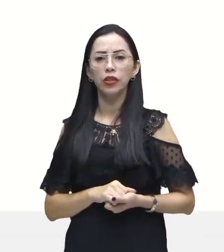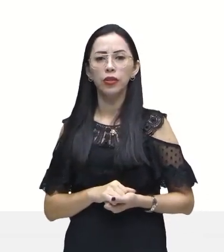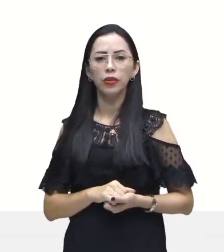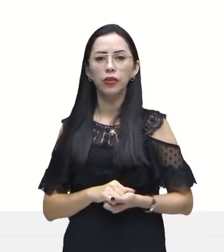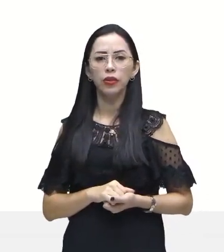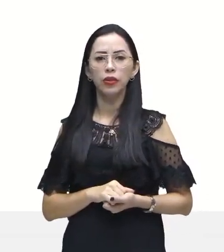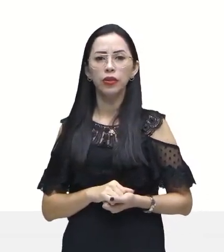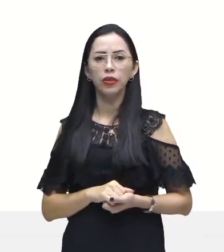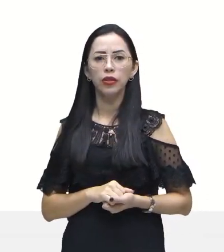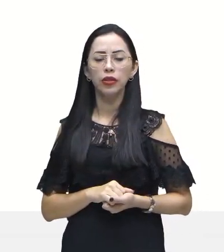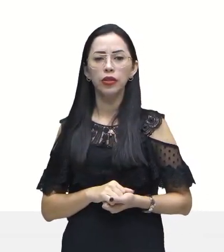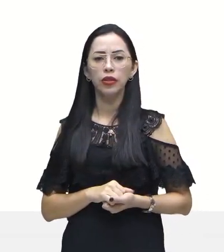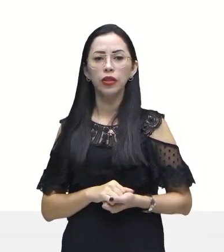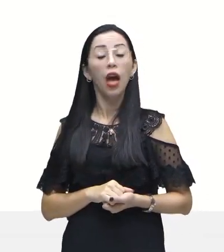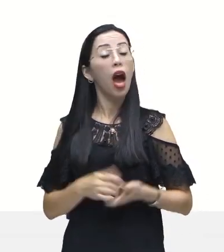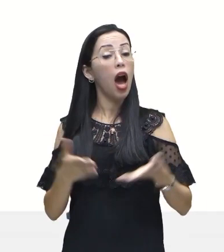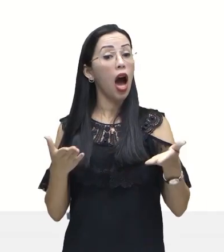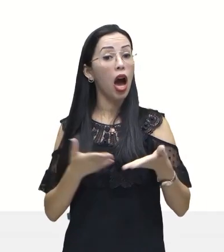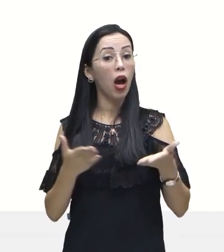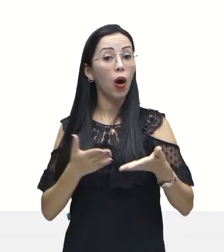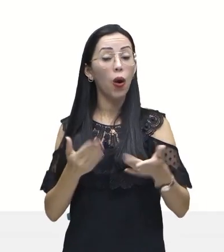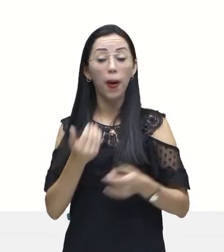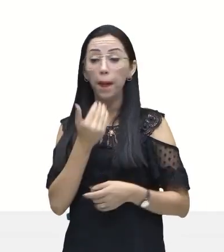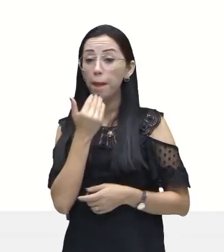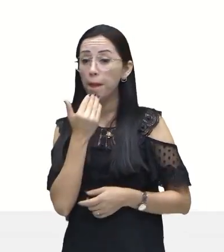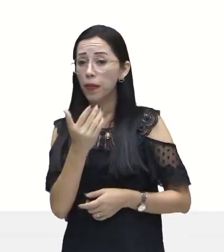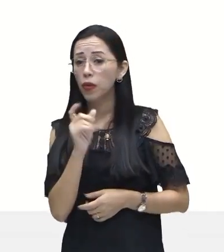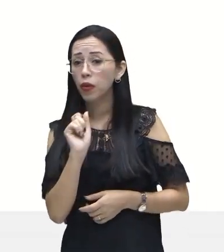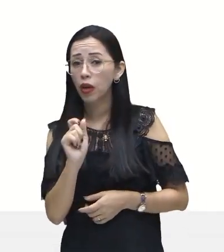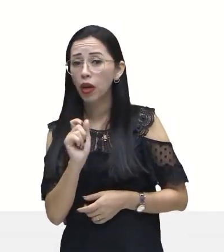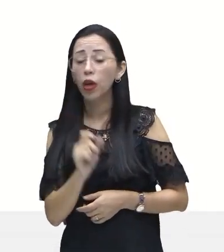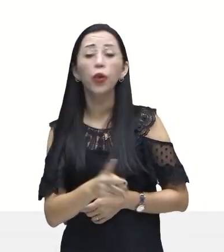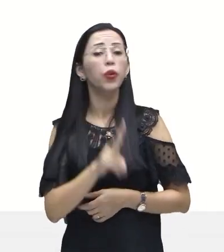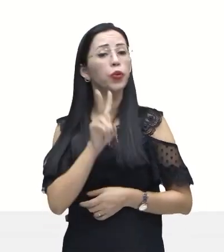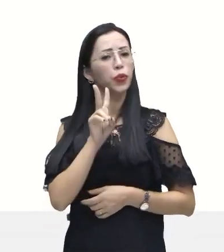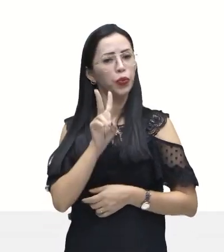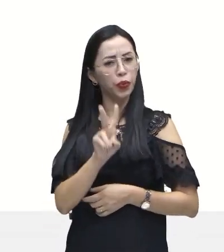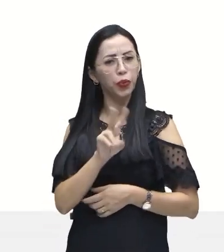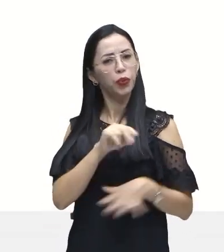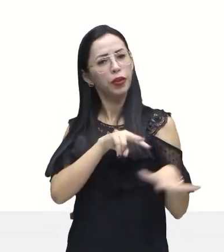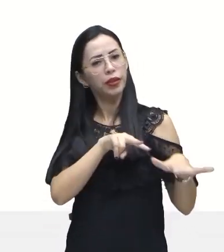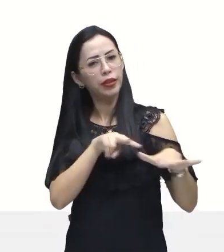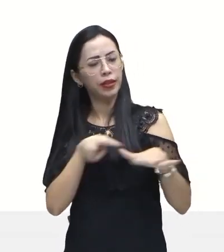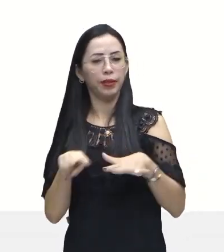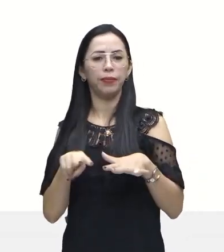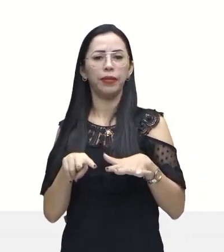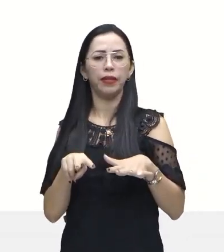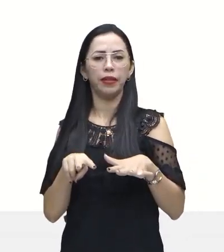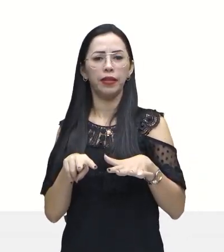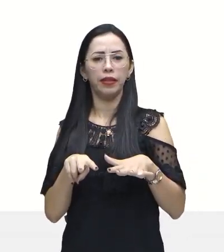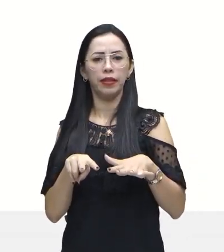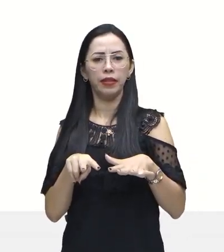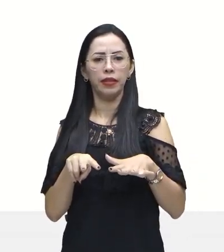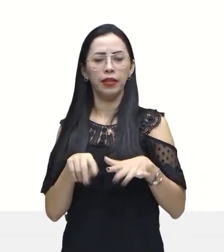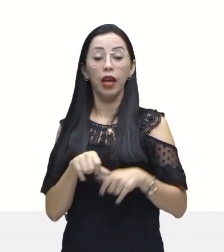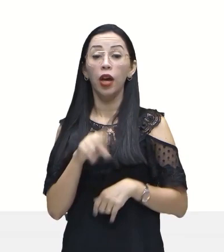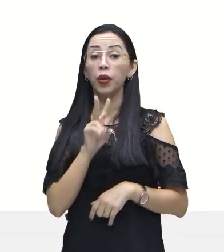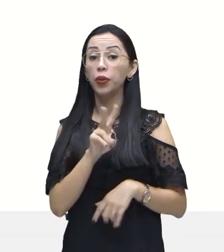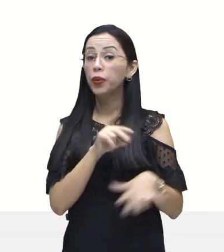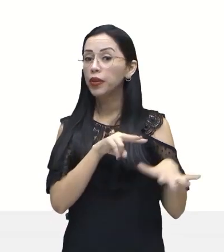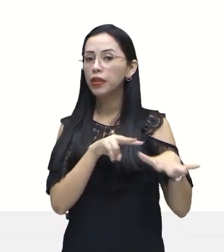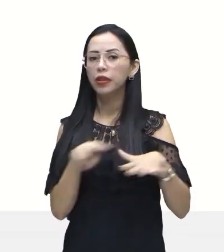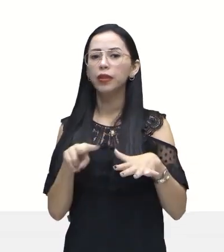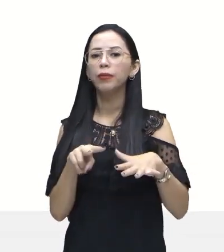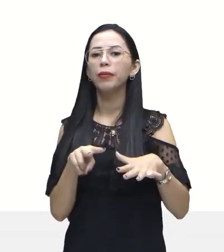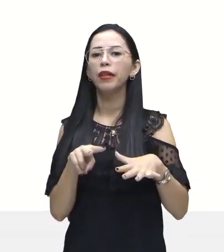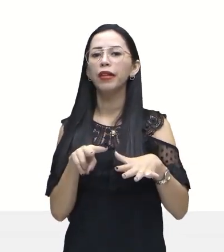pedindo o quê? 2 semanas. Se são 2 semanas, é o equivalente ao quê? 2 vezes o valor